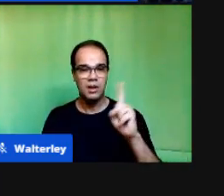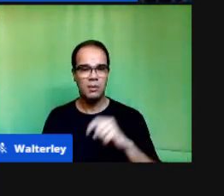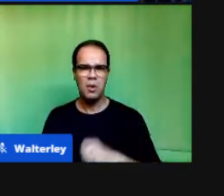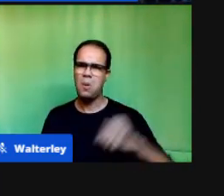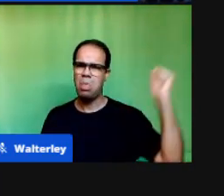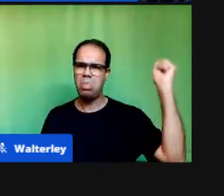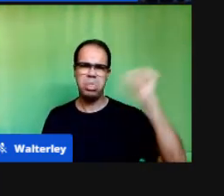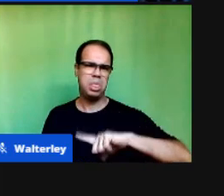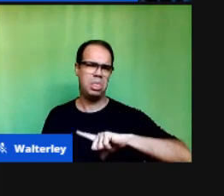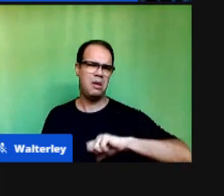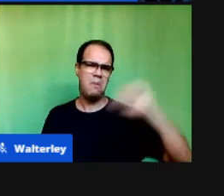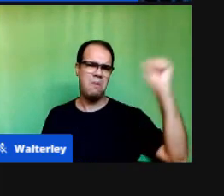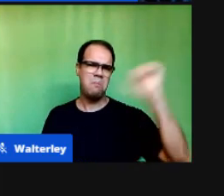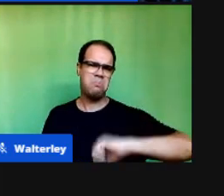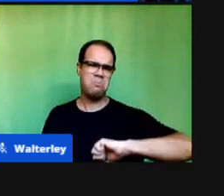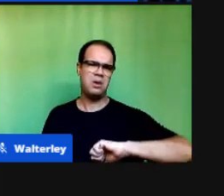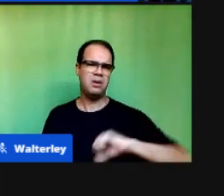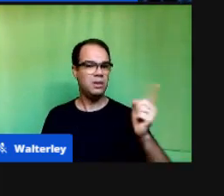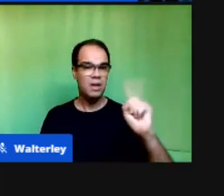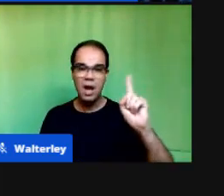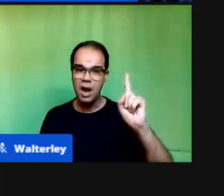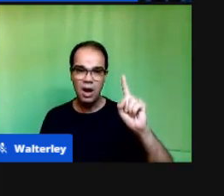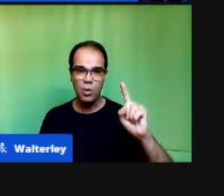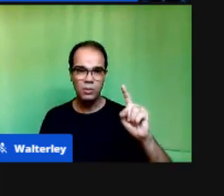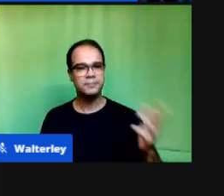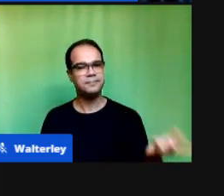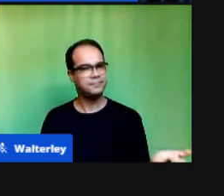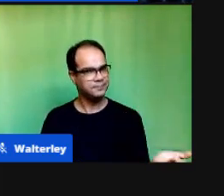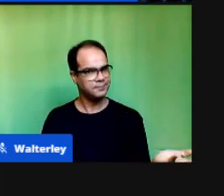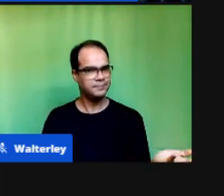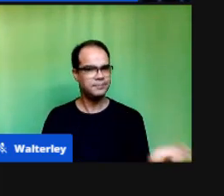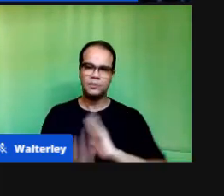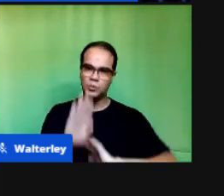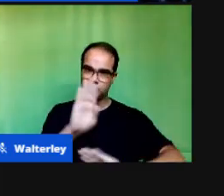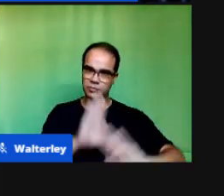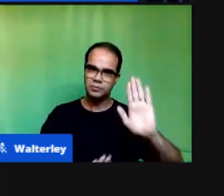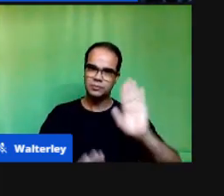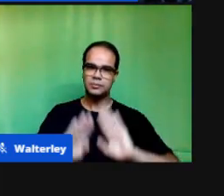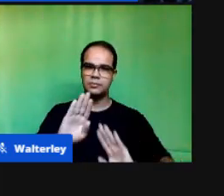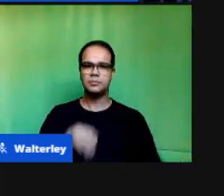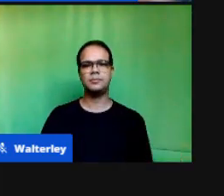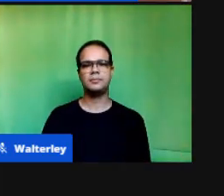estereotipada e ela não é interessante. Certo? Mais um, por favor.